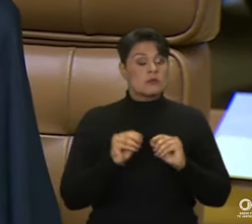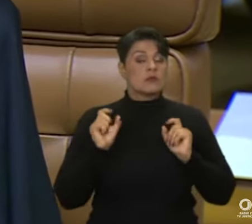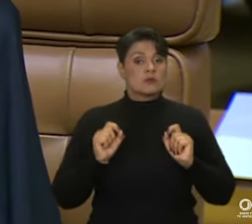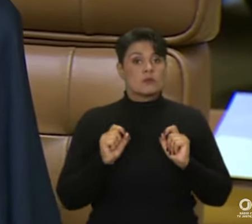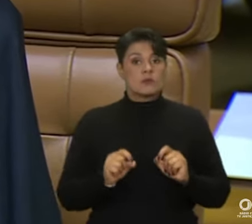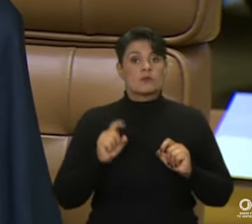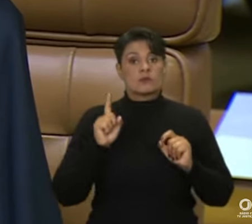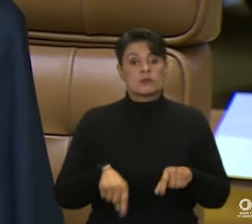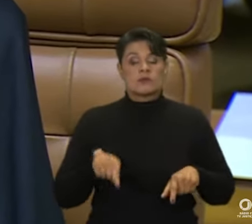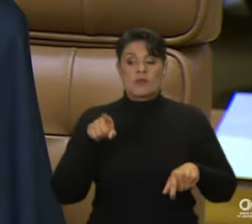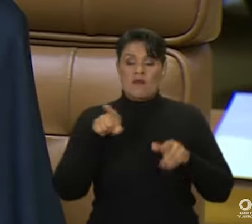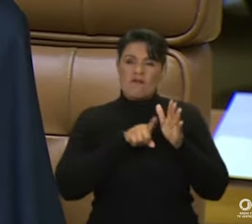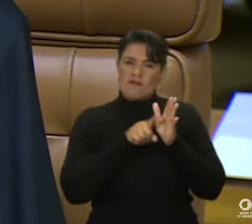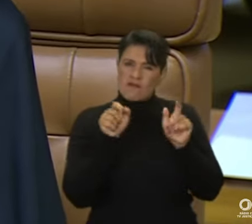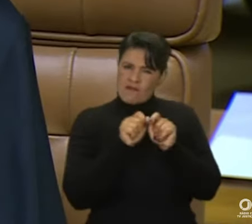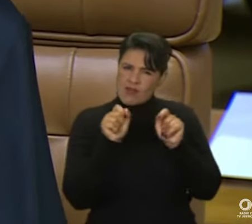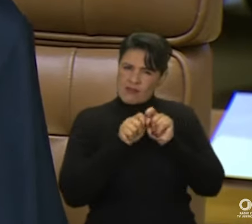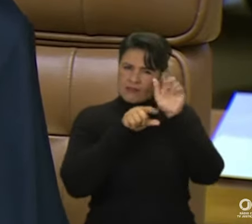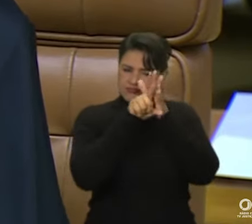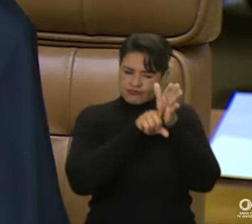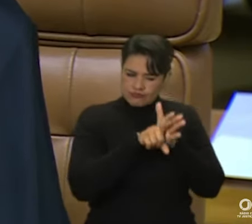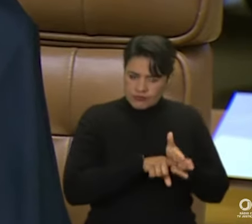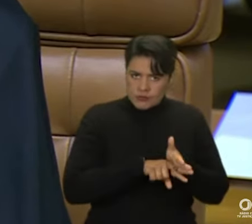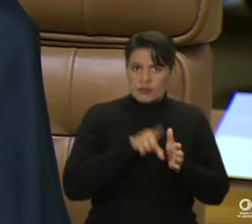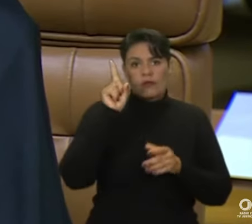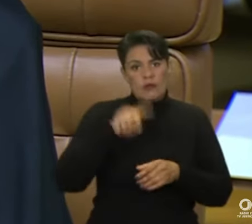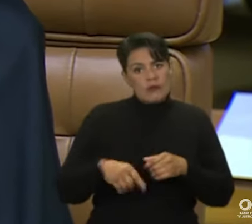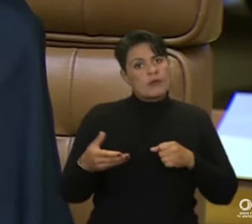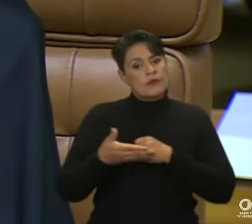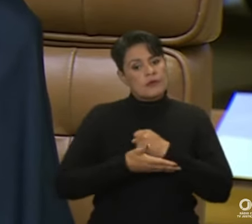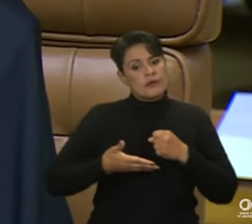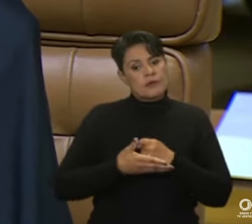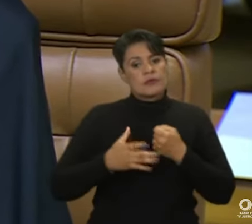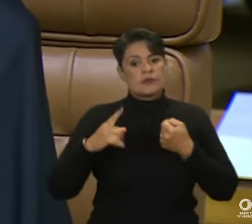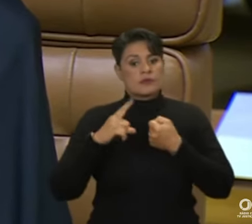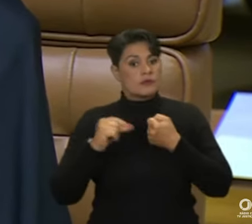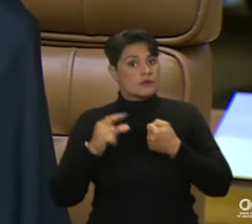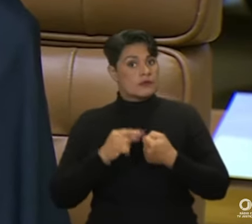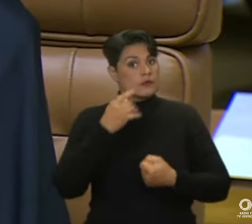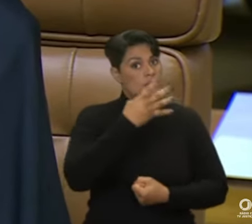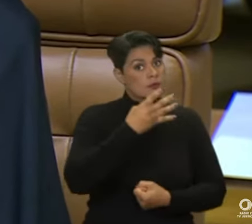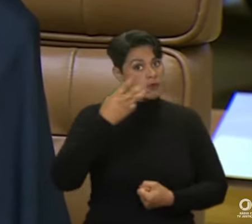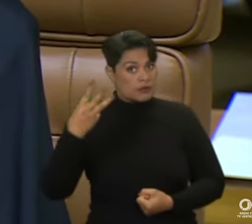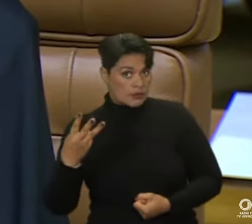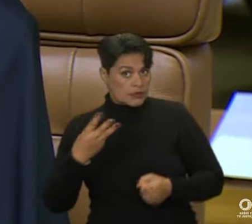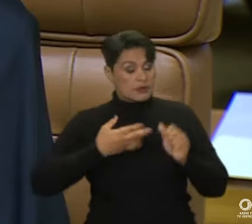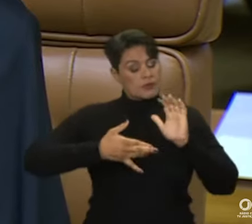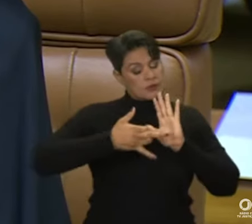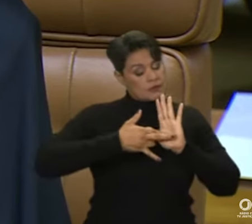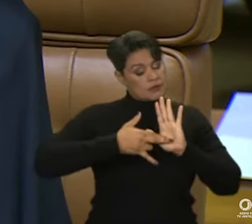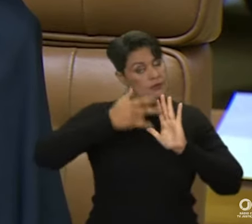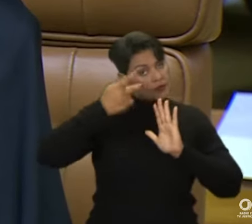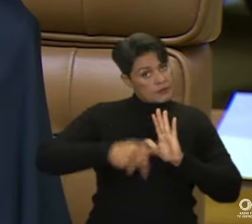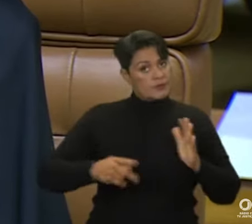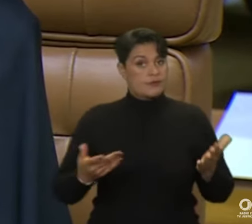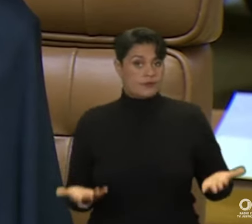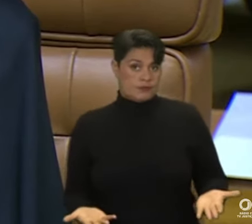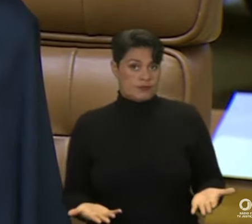desses inquéritos possuem respaldo no artigo 43 do Regimento Interno do Supremo, que